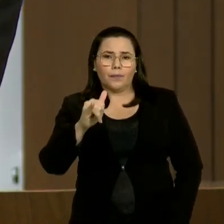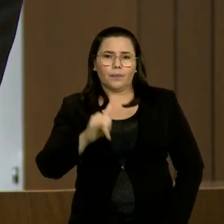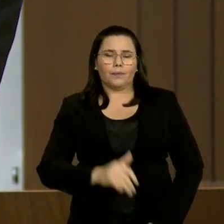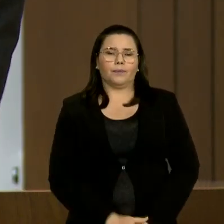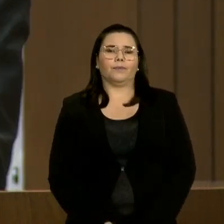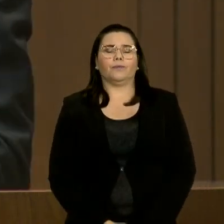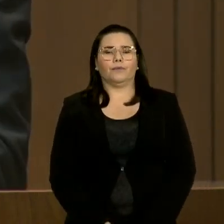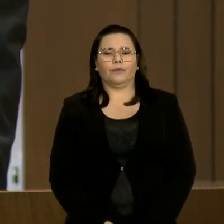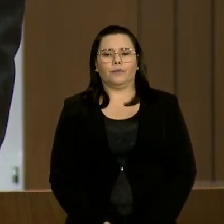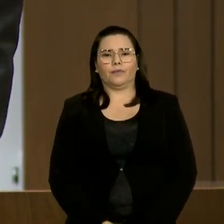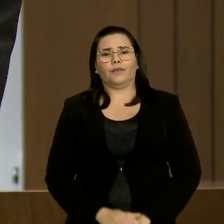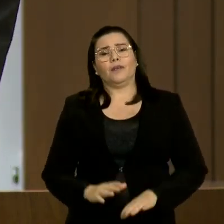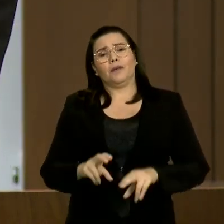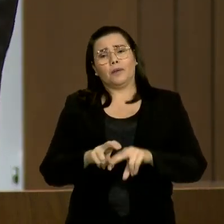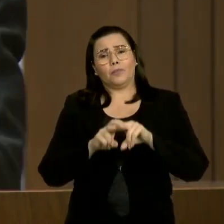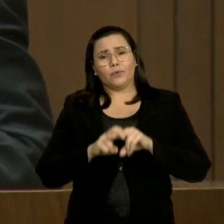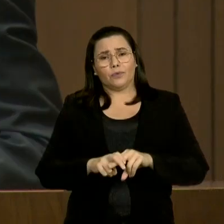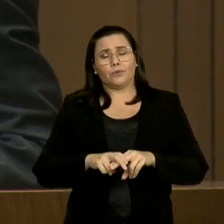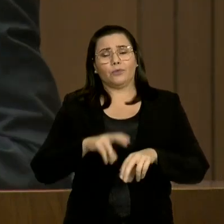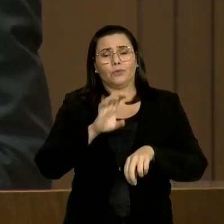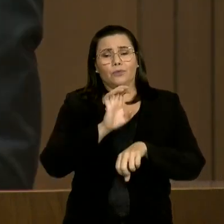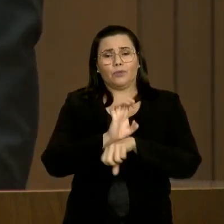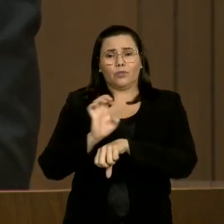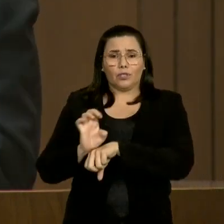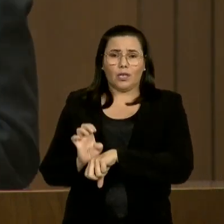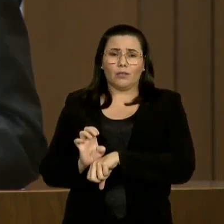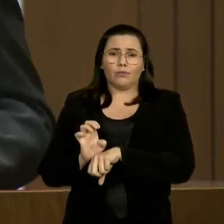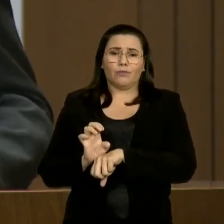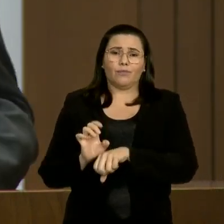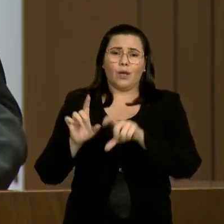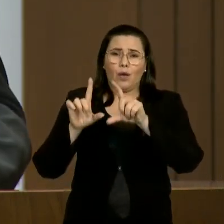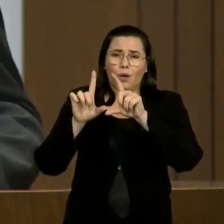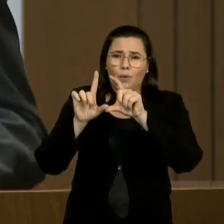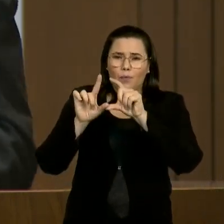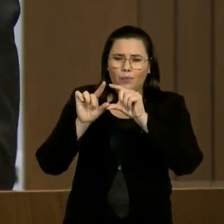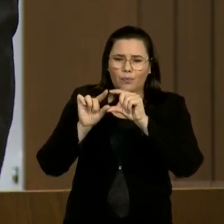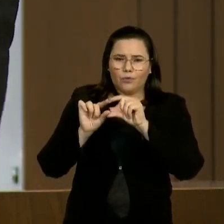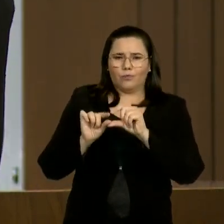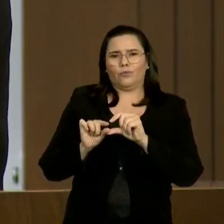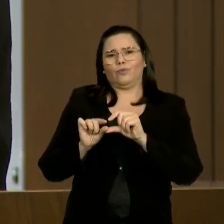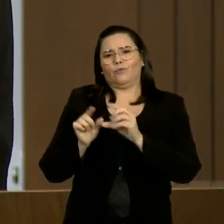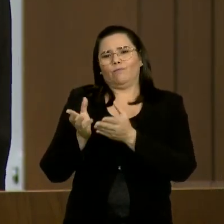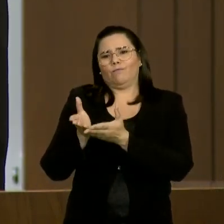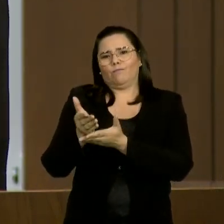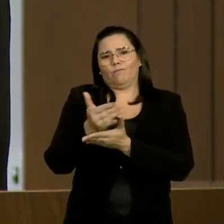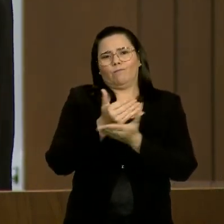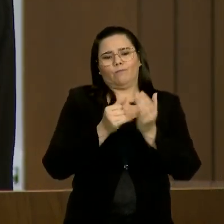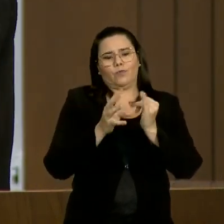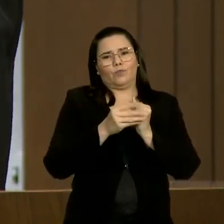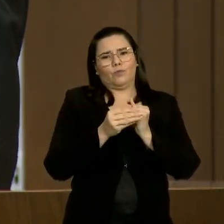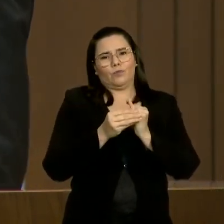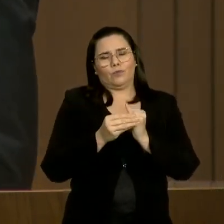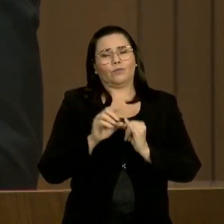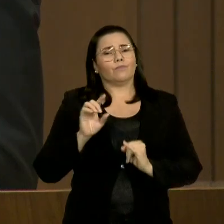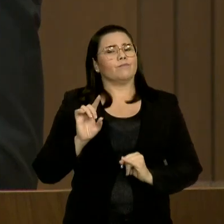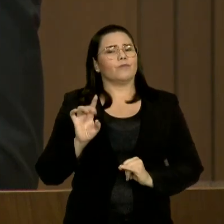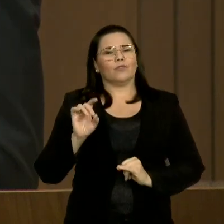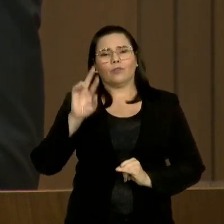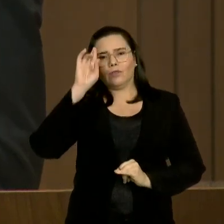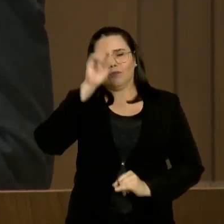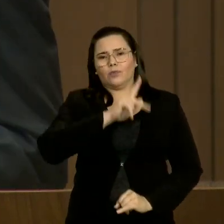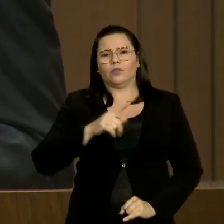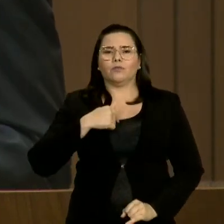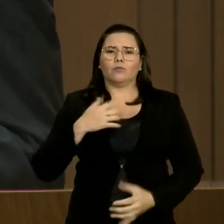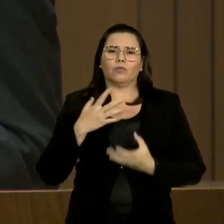pudessem arrecadar menos então senhora Presidente obrigado pela tolerância do tempo era esse registro que eu queria